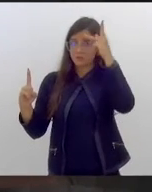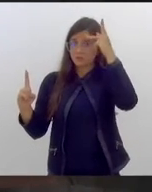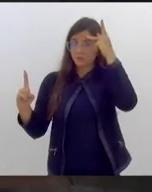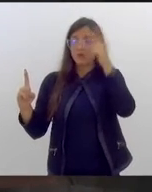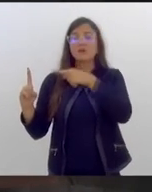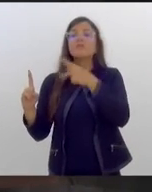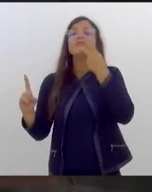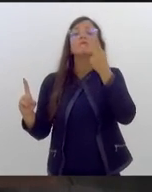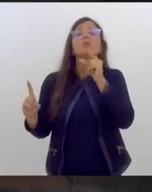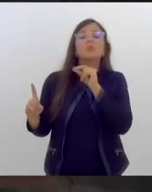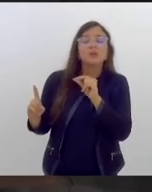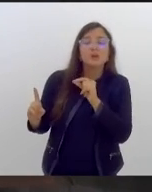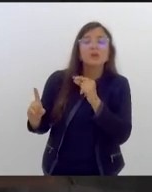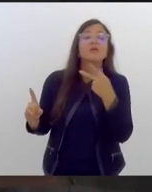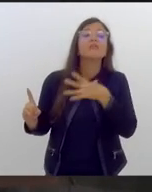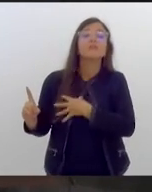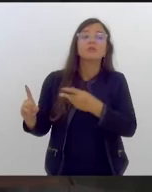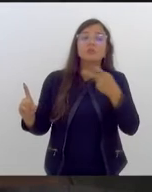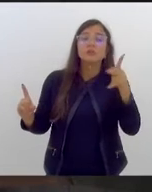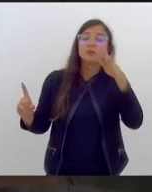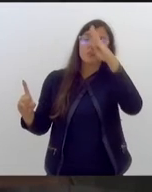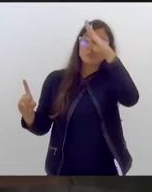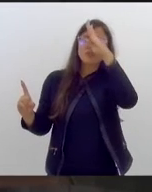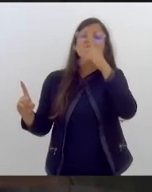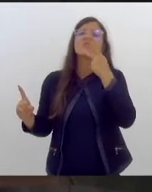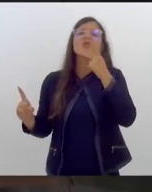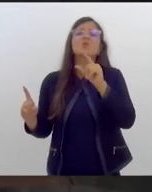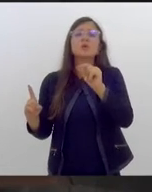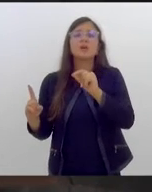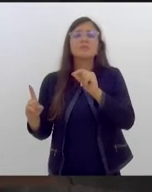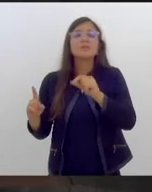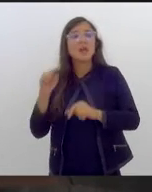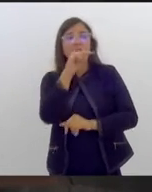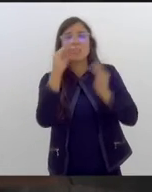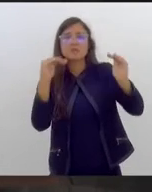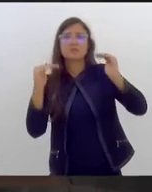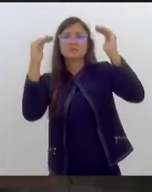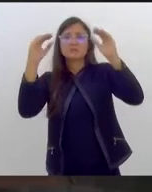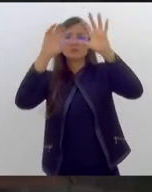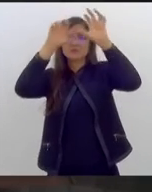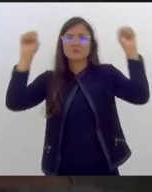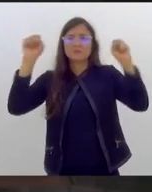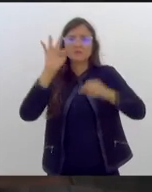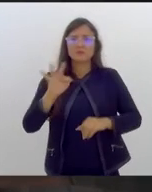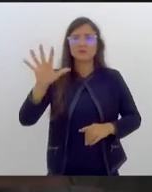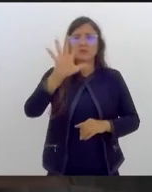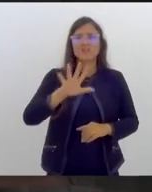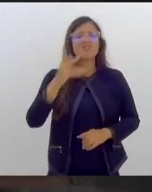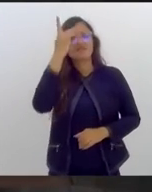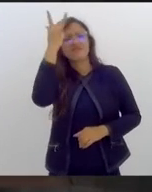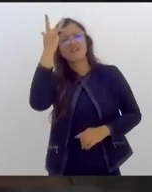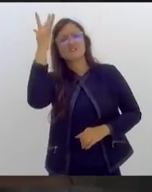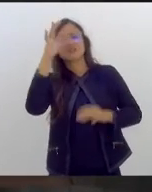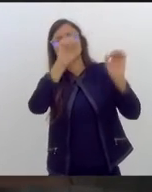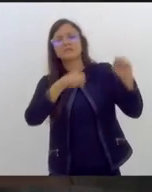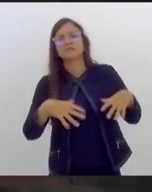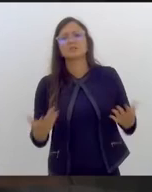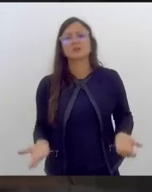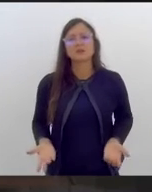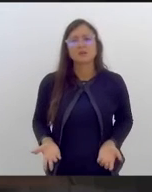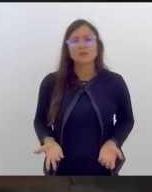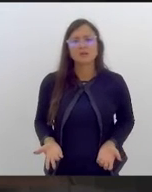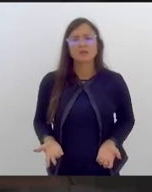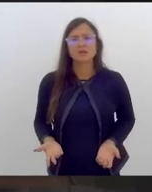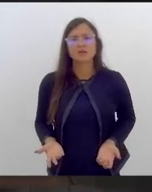fácil invadir e fechar o Supremo Tribunal Federal com destacamento segundo ele formado por apenas um cabo